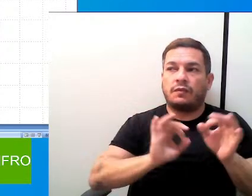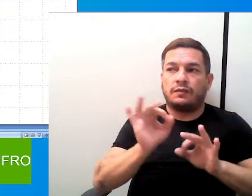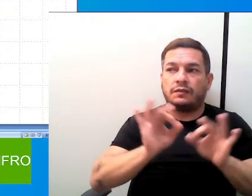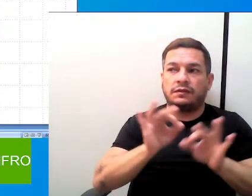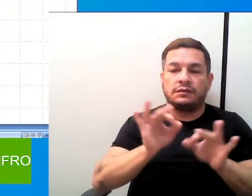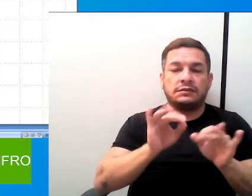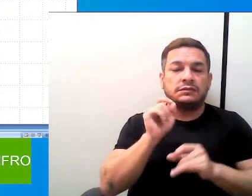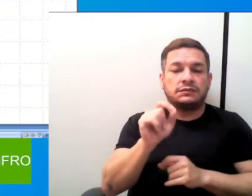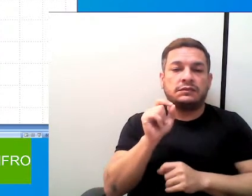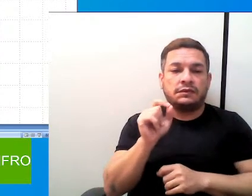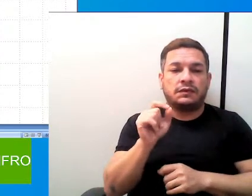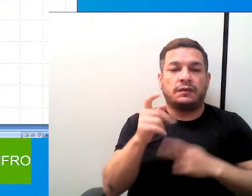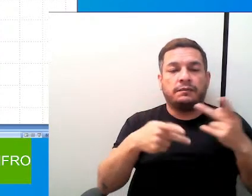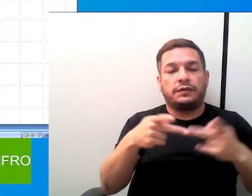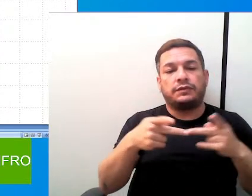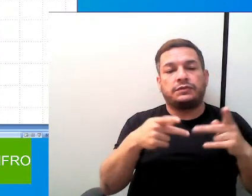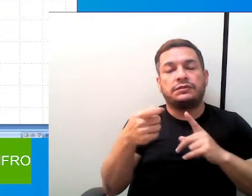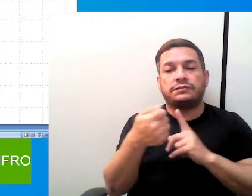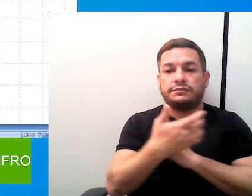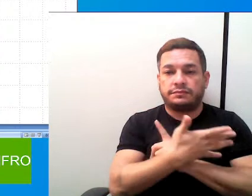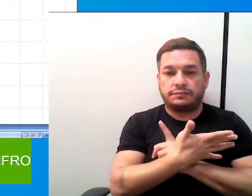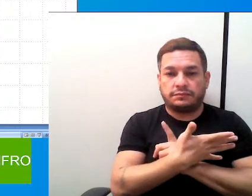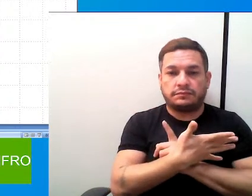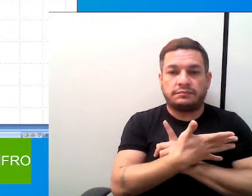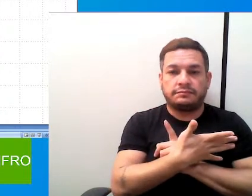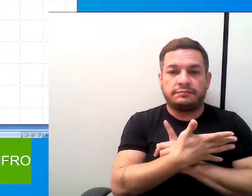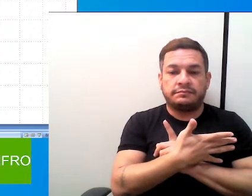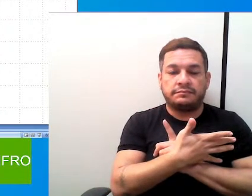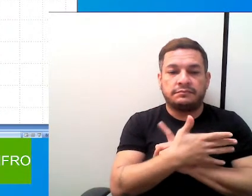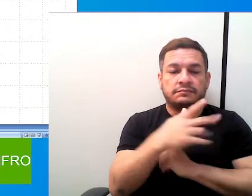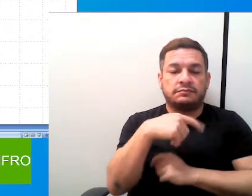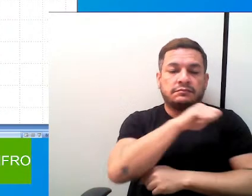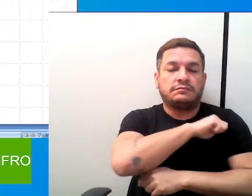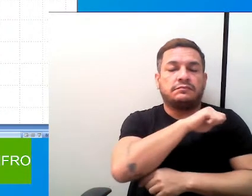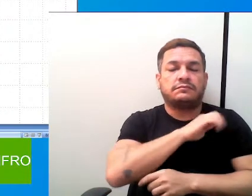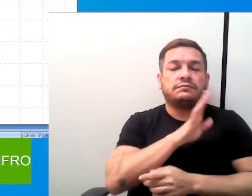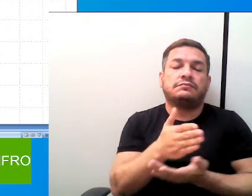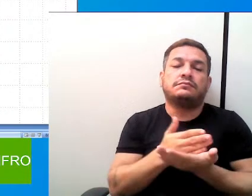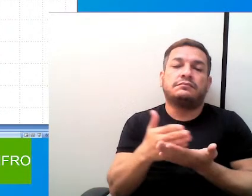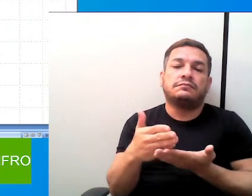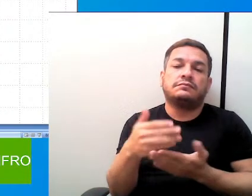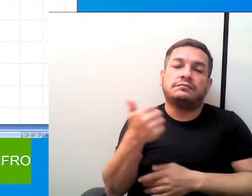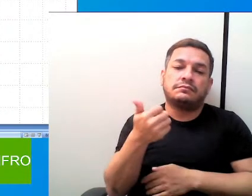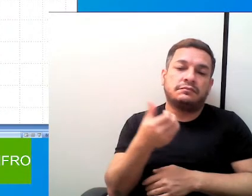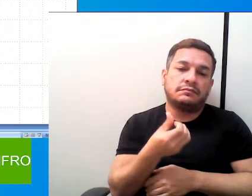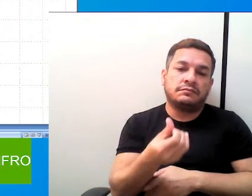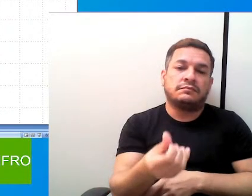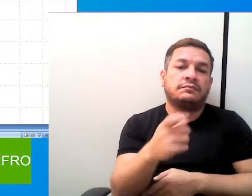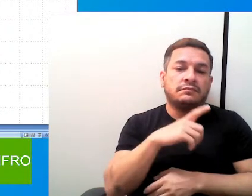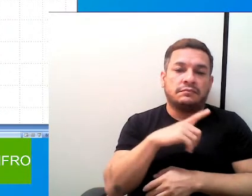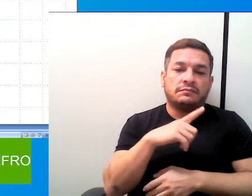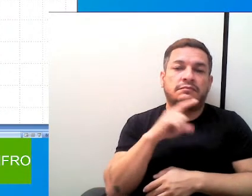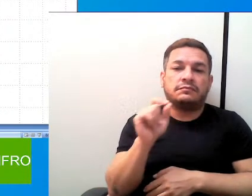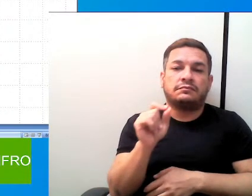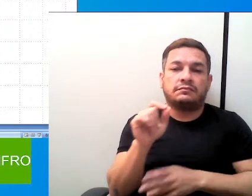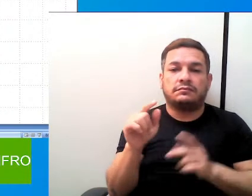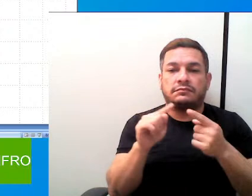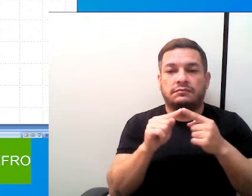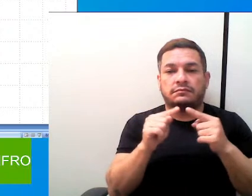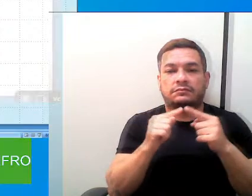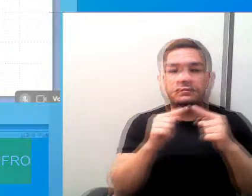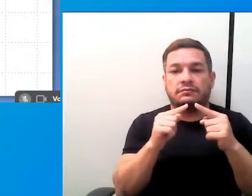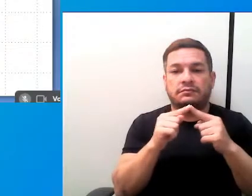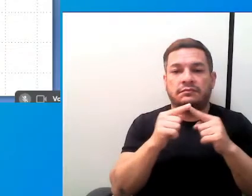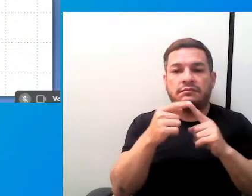um projeto de extensão. Então o aluno já começa, já no primeiro semestre, a ter o contato com